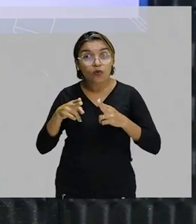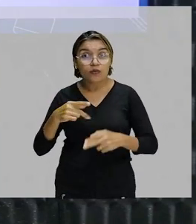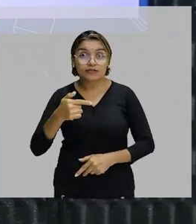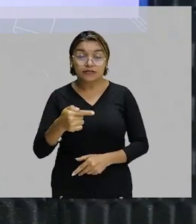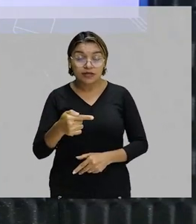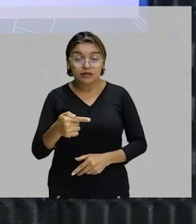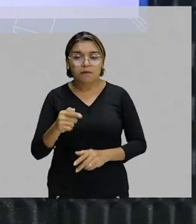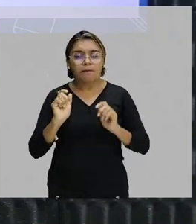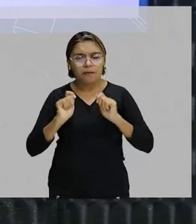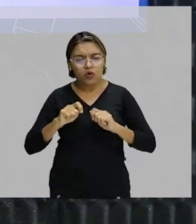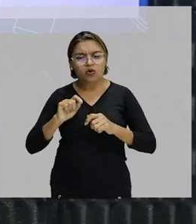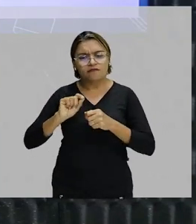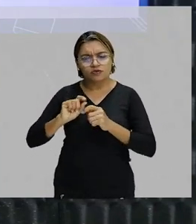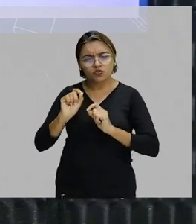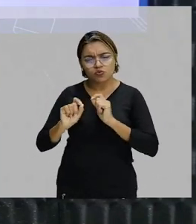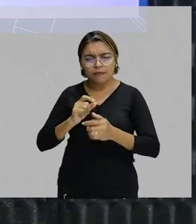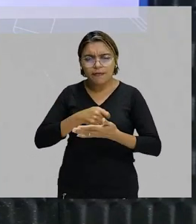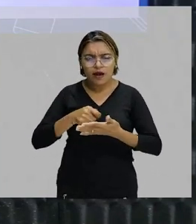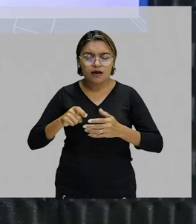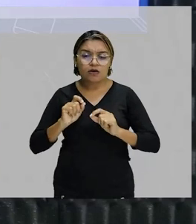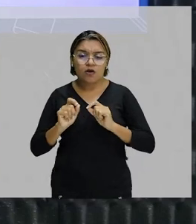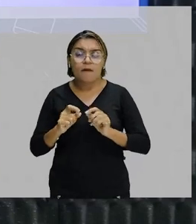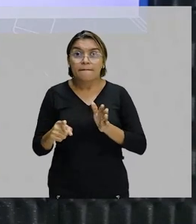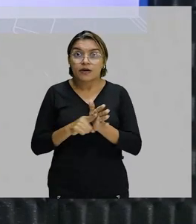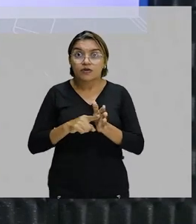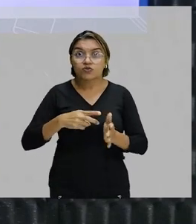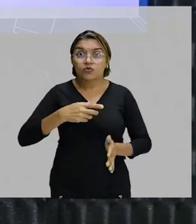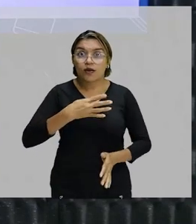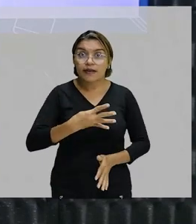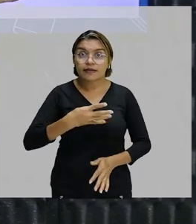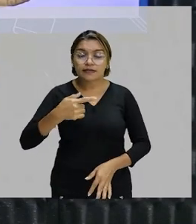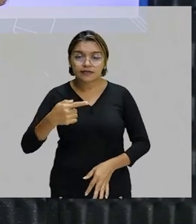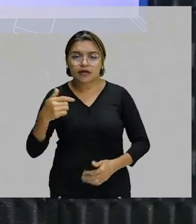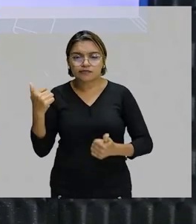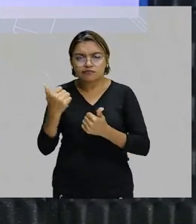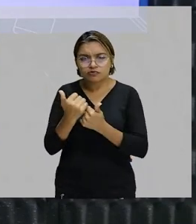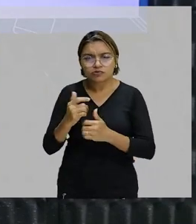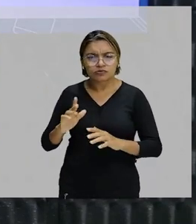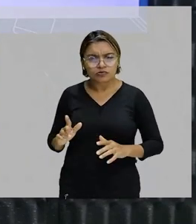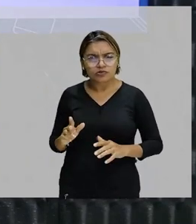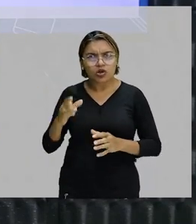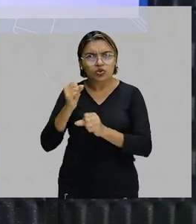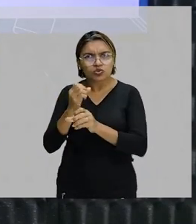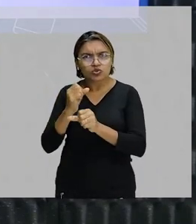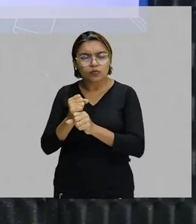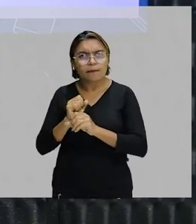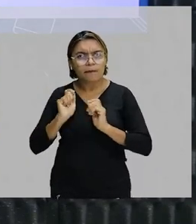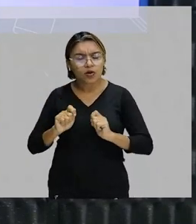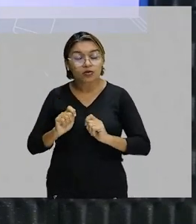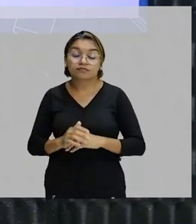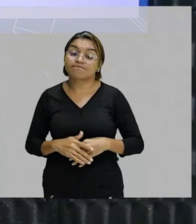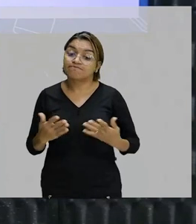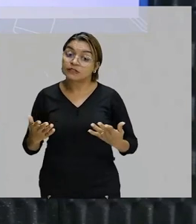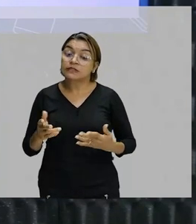fazer - 47+ 7 - 4 e colocar todos os termos e somar Claro poderia sim